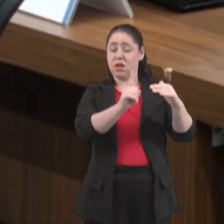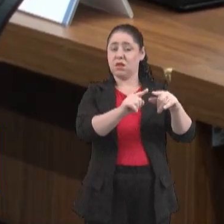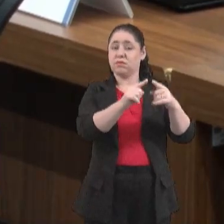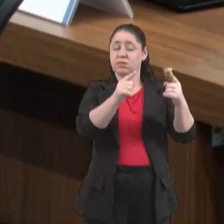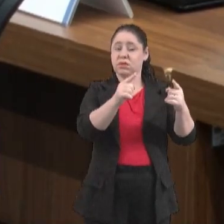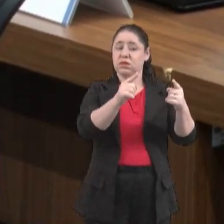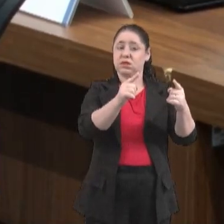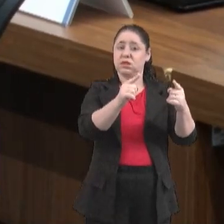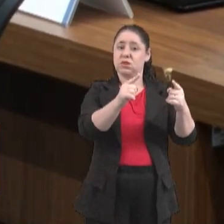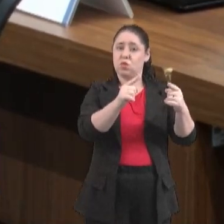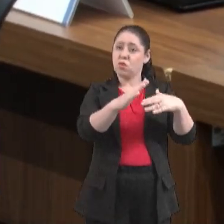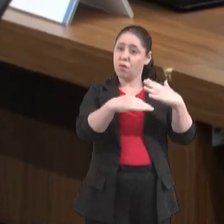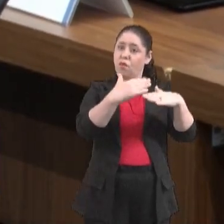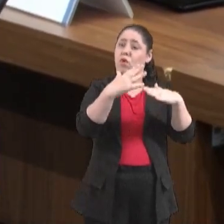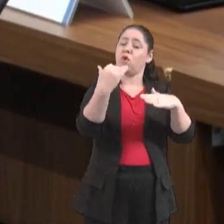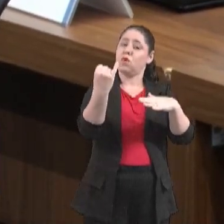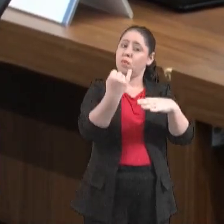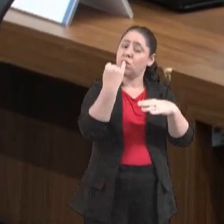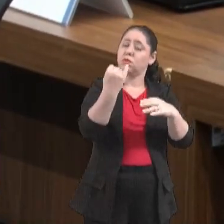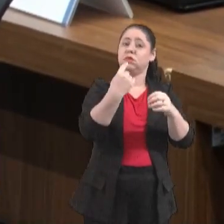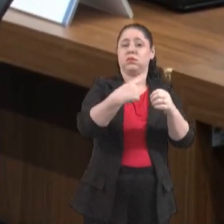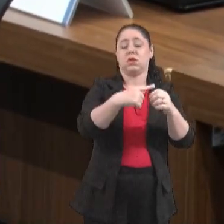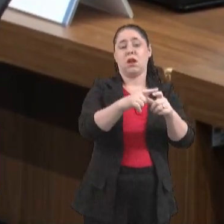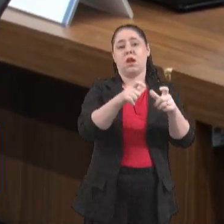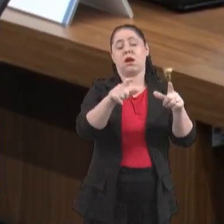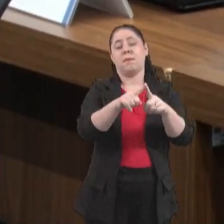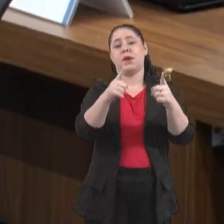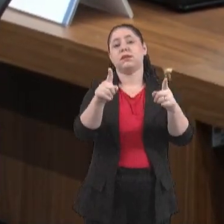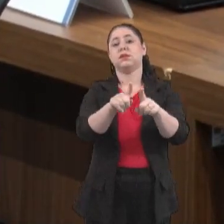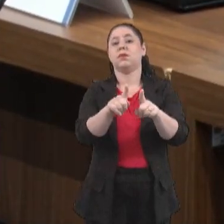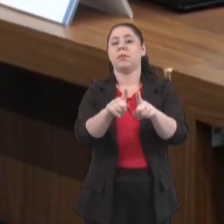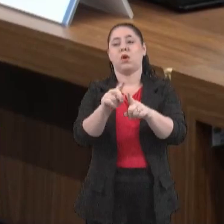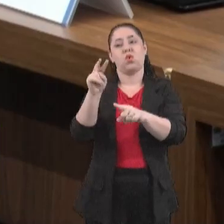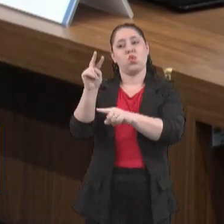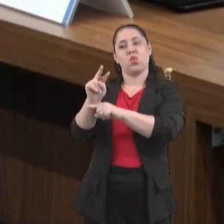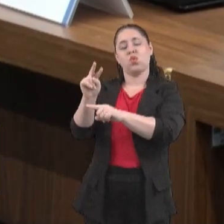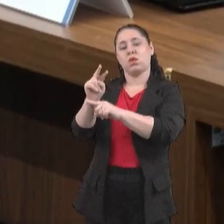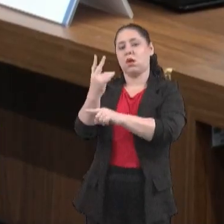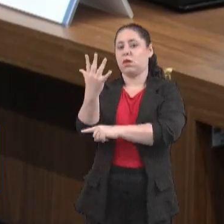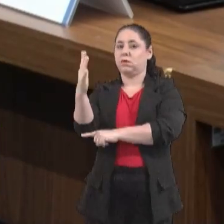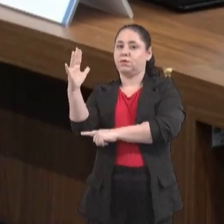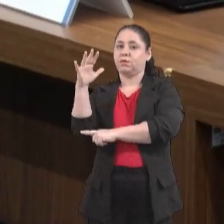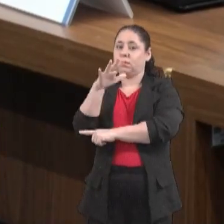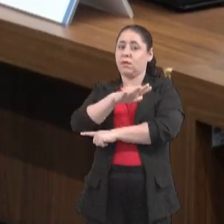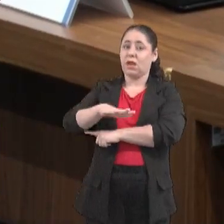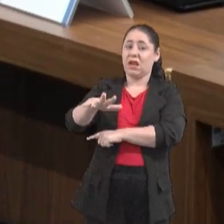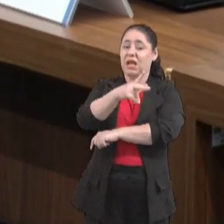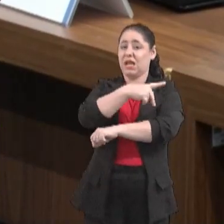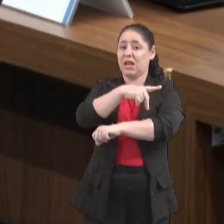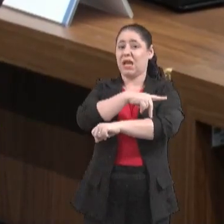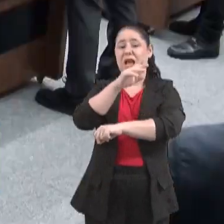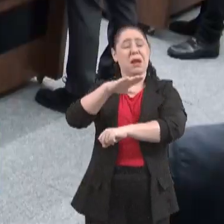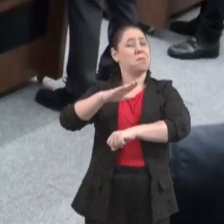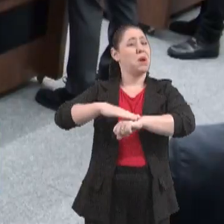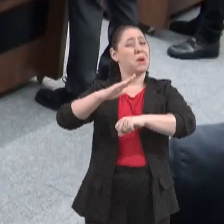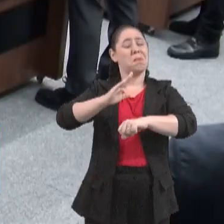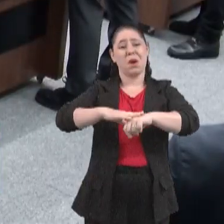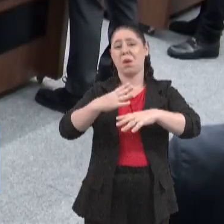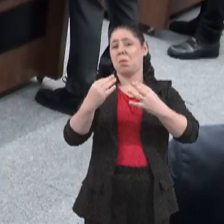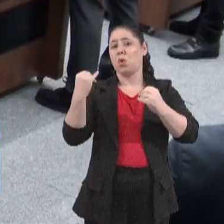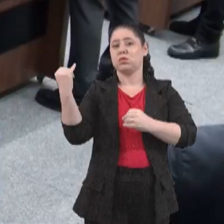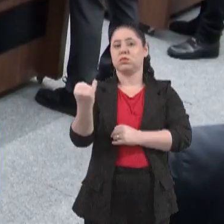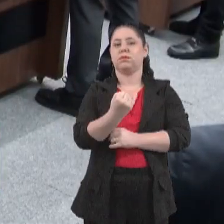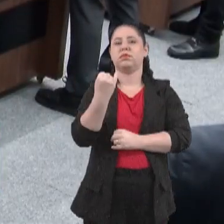desenvolvimento da cidade, enfim, o crescimento dela, mas preservar uma área que ainda é muito, mas